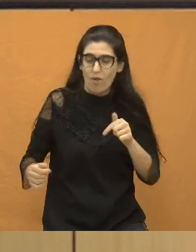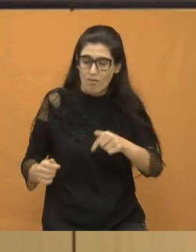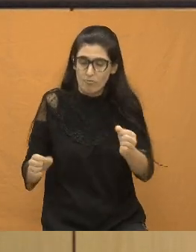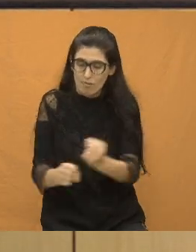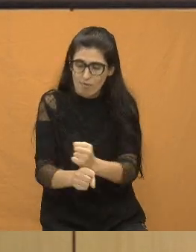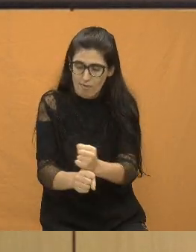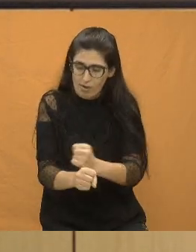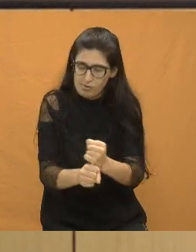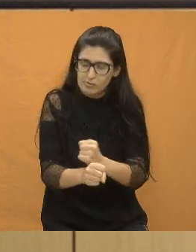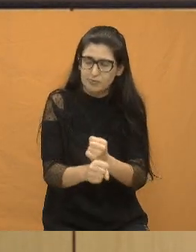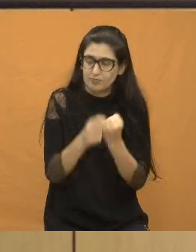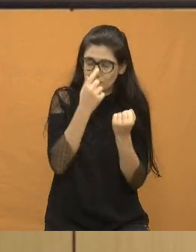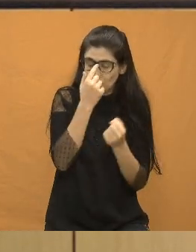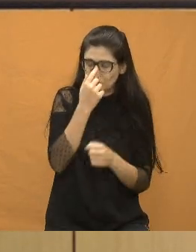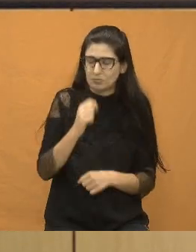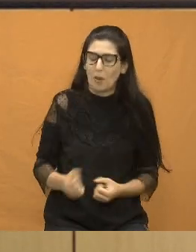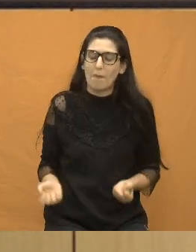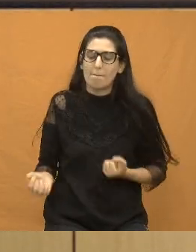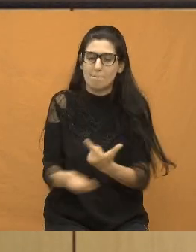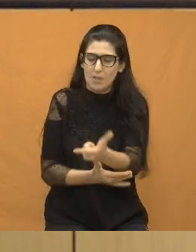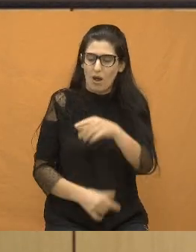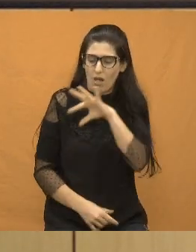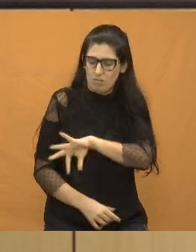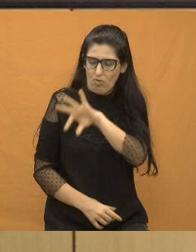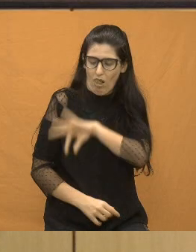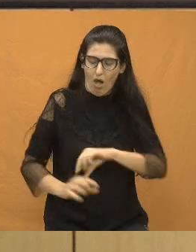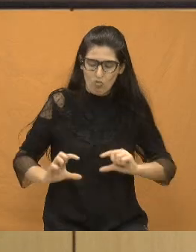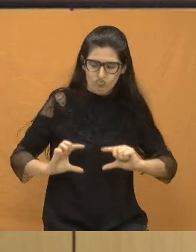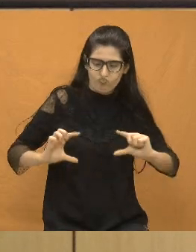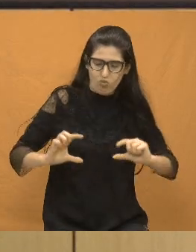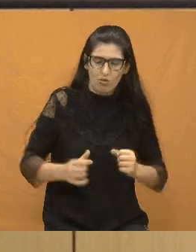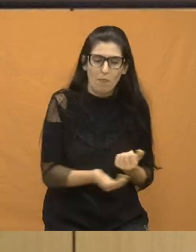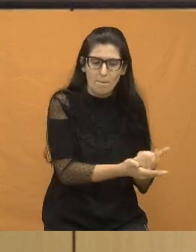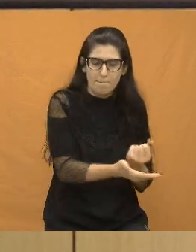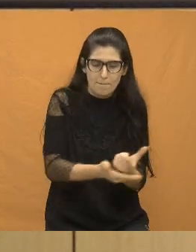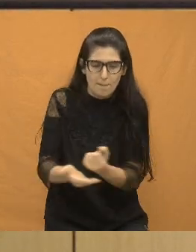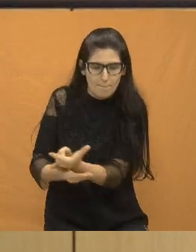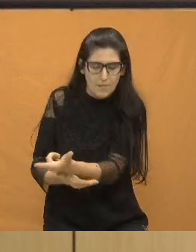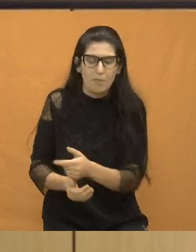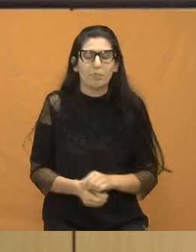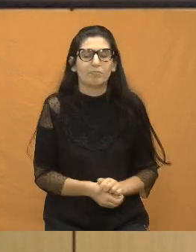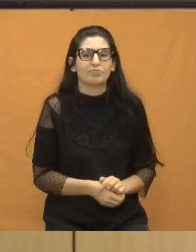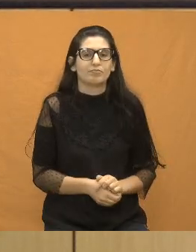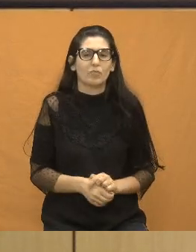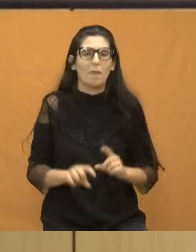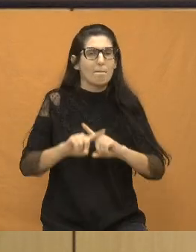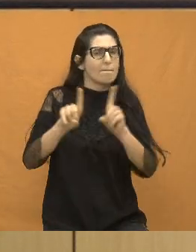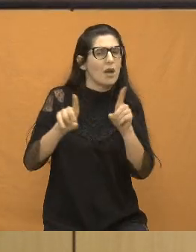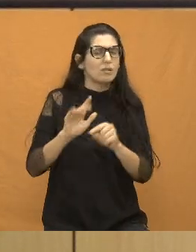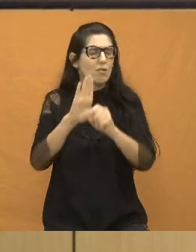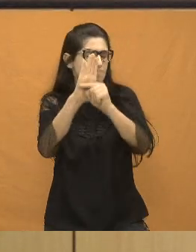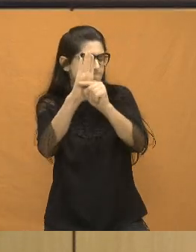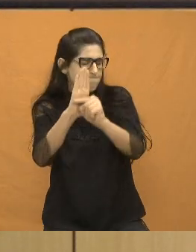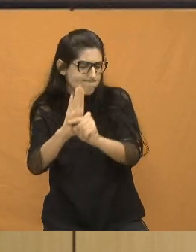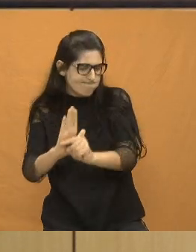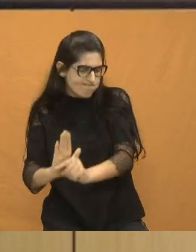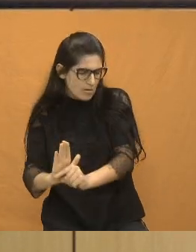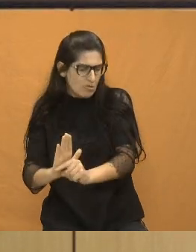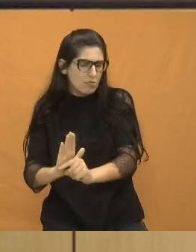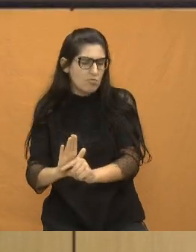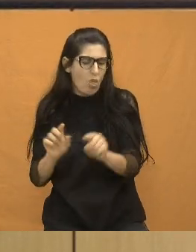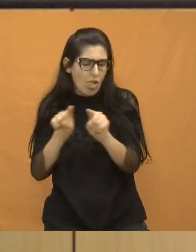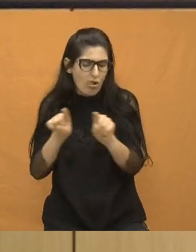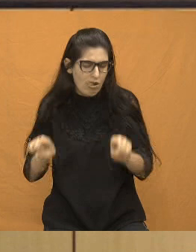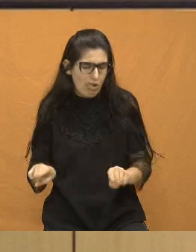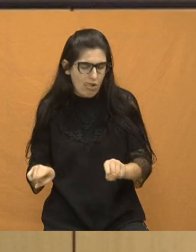uma previsão para a folha de pagamento. Com esse processo aí, vamos dizer, da diminuição dos funcionários